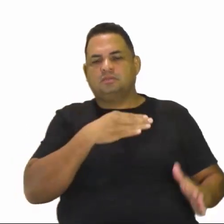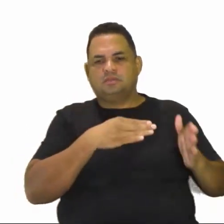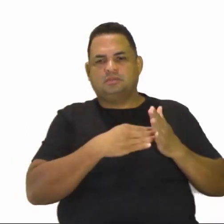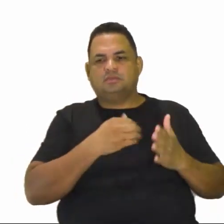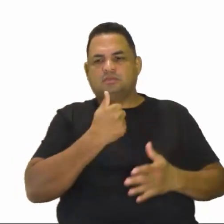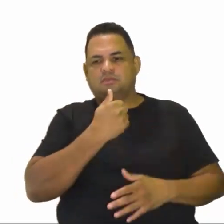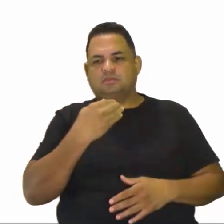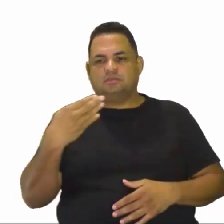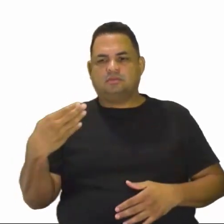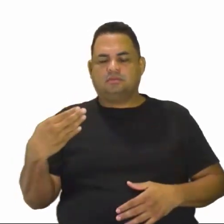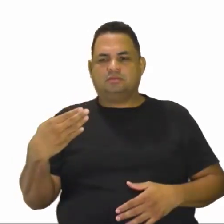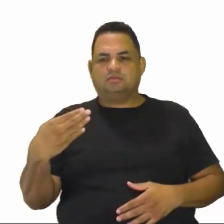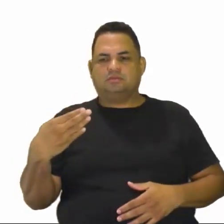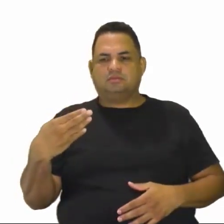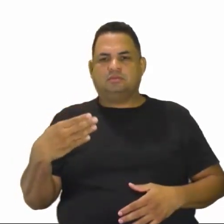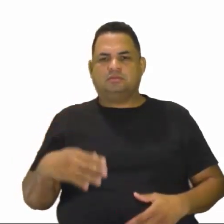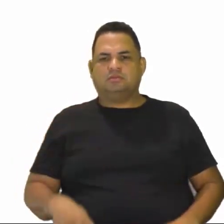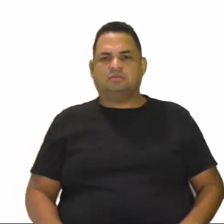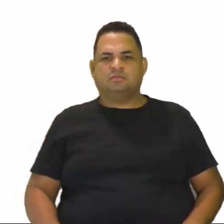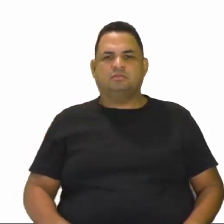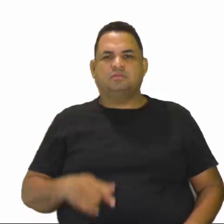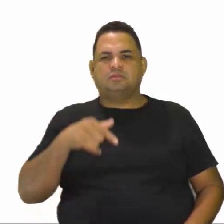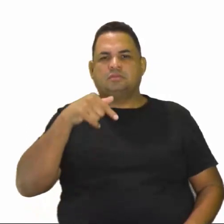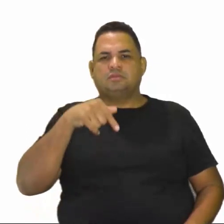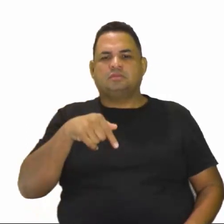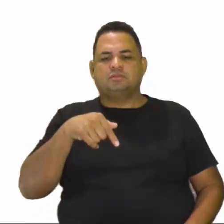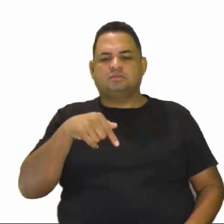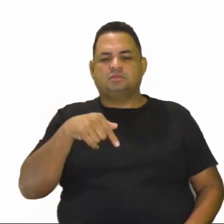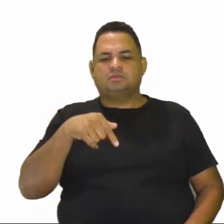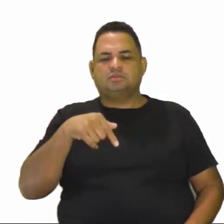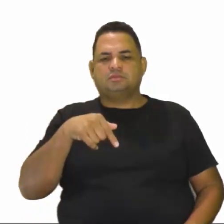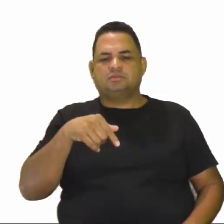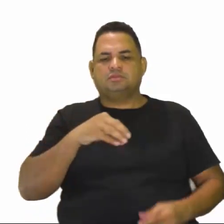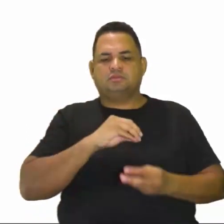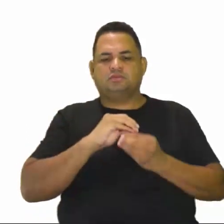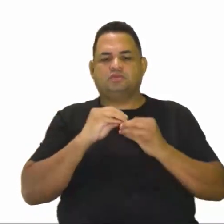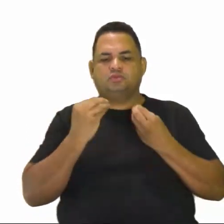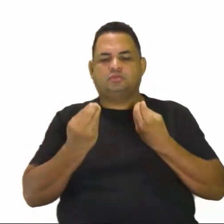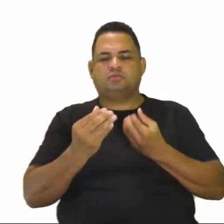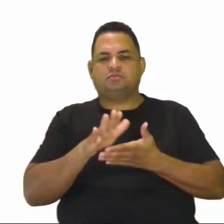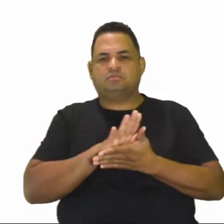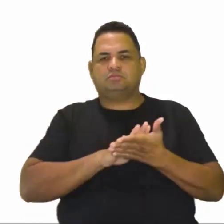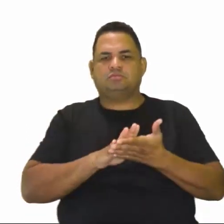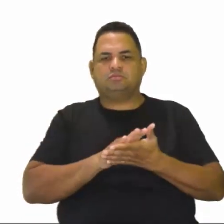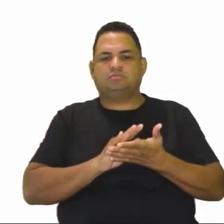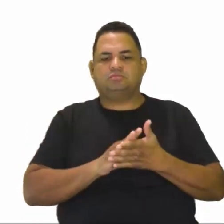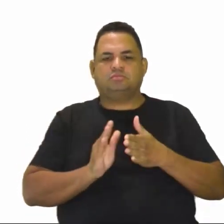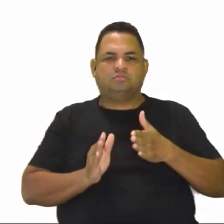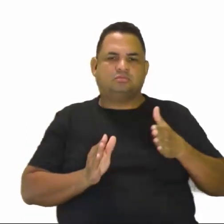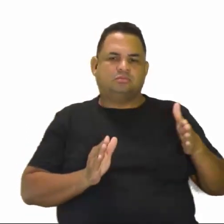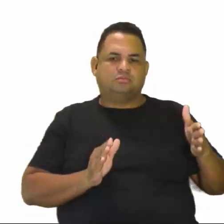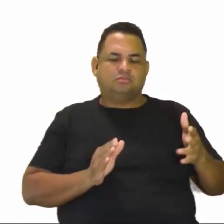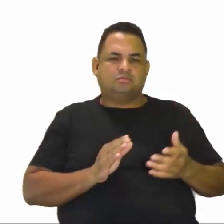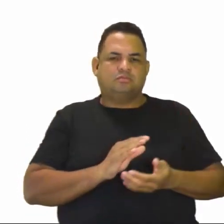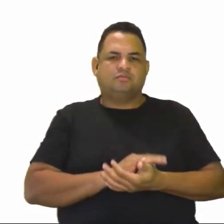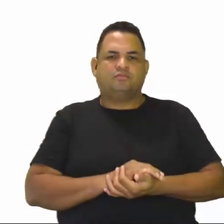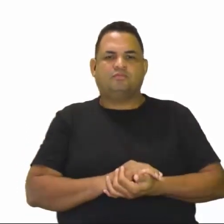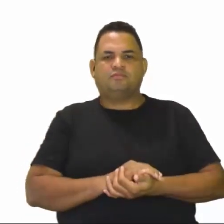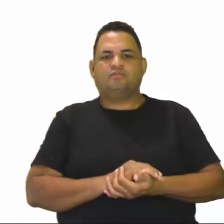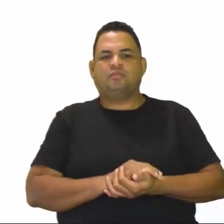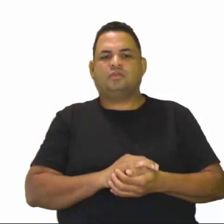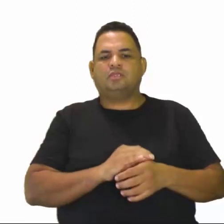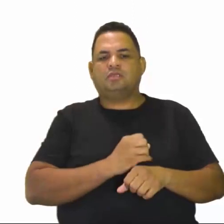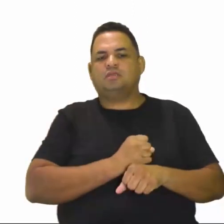14, certo? No 7 nós temos as substâncias neutras e abaixo disso nós temos as